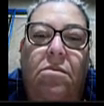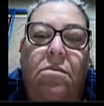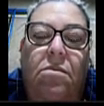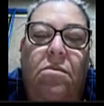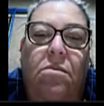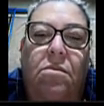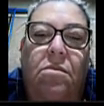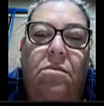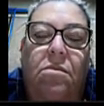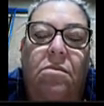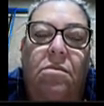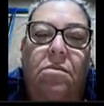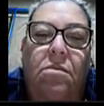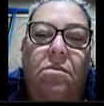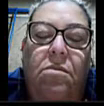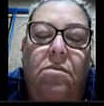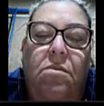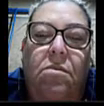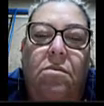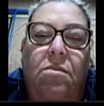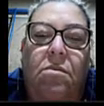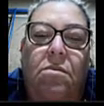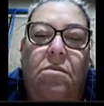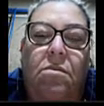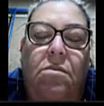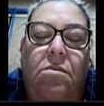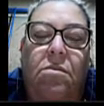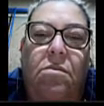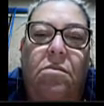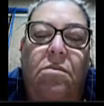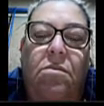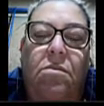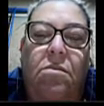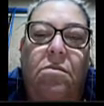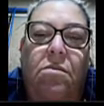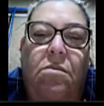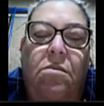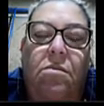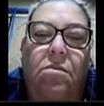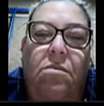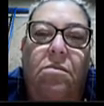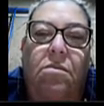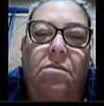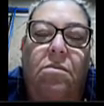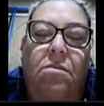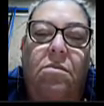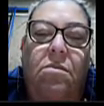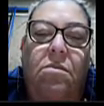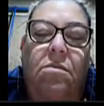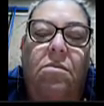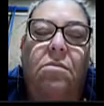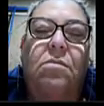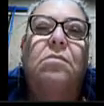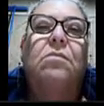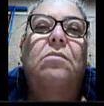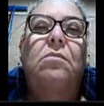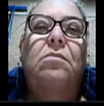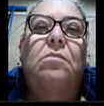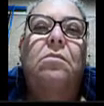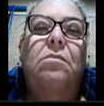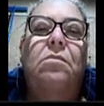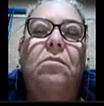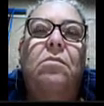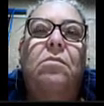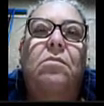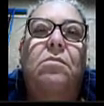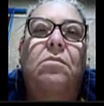Valorizar os talentos das crianças, que tem a ver um pouco com essa questão que eu coloquei para vocês. Geralmente, as crianças têm muitos